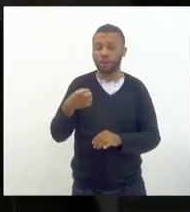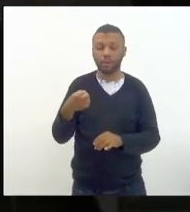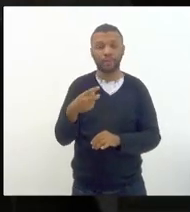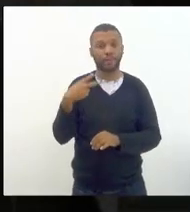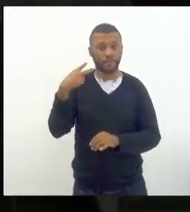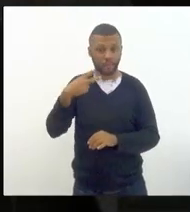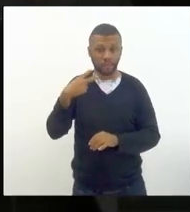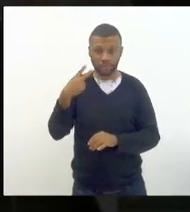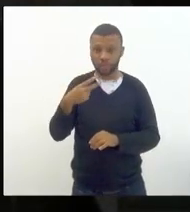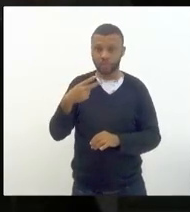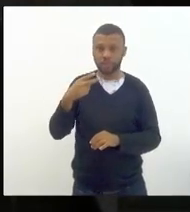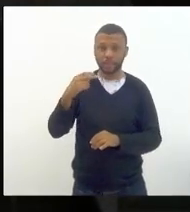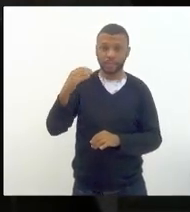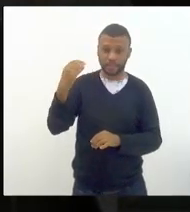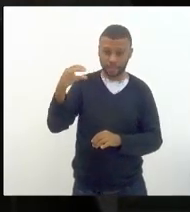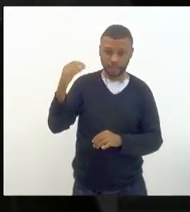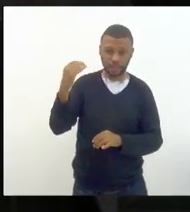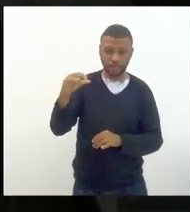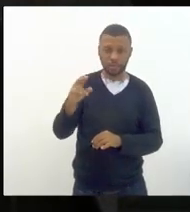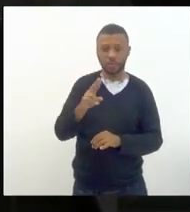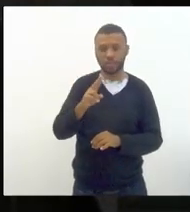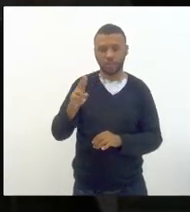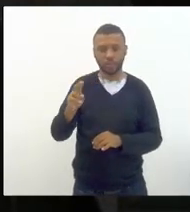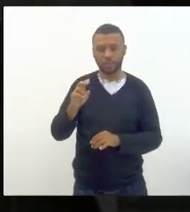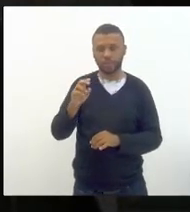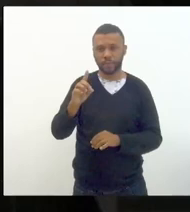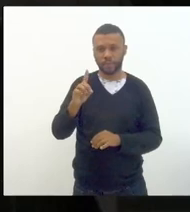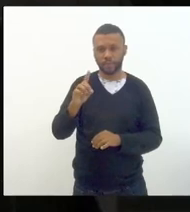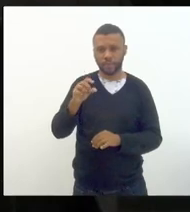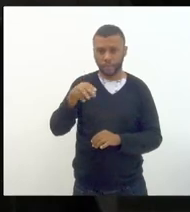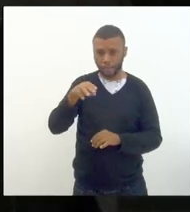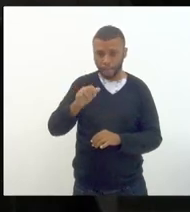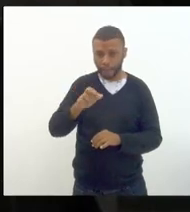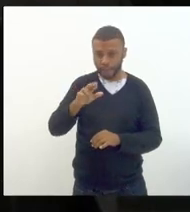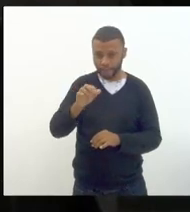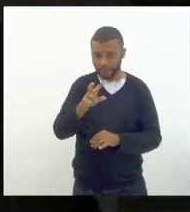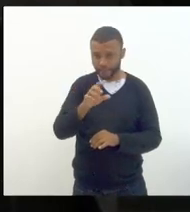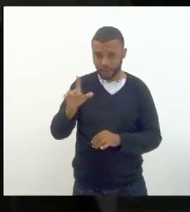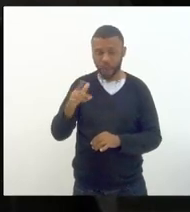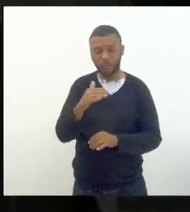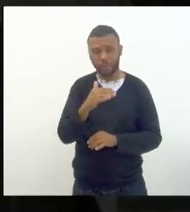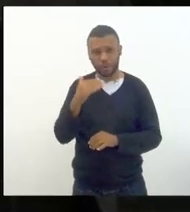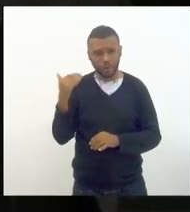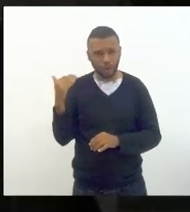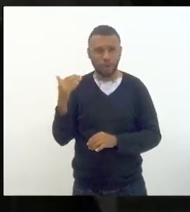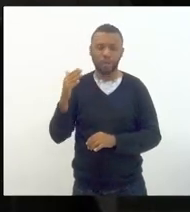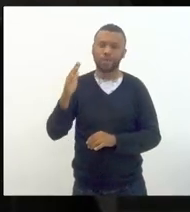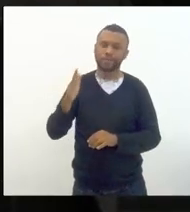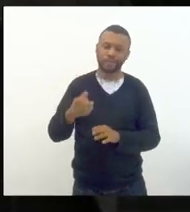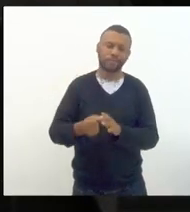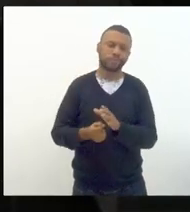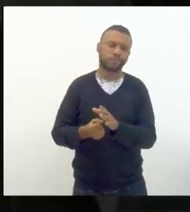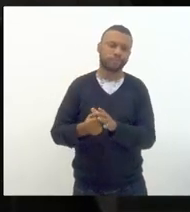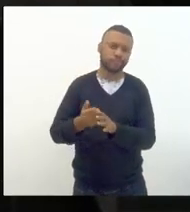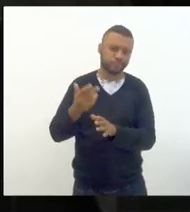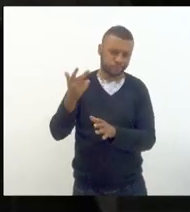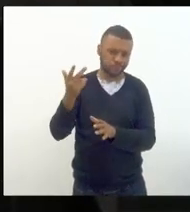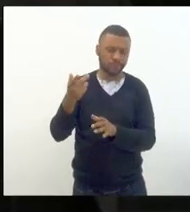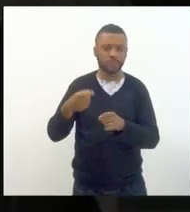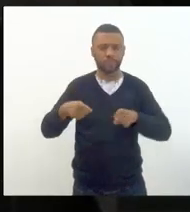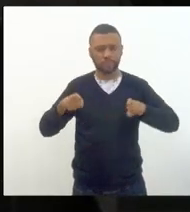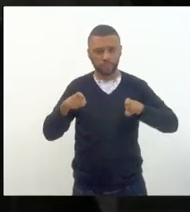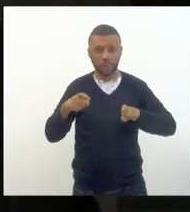na cidade de Niterói e salvador marival marival faleceu o exerceu vários mandatos de vereador na câmara no Centro de Niterói o